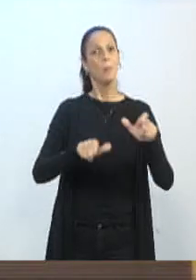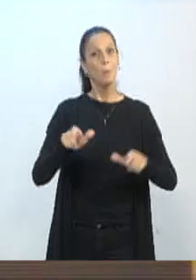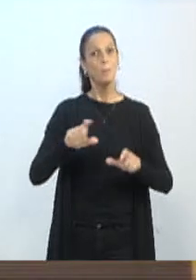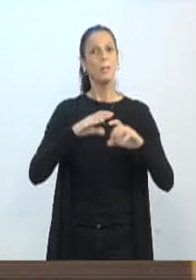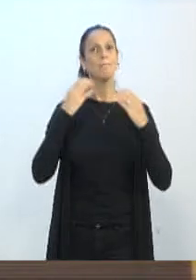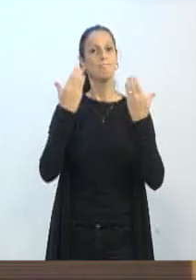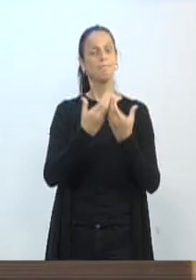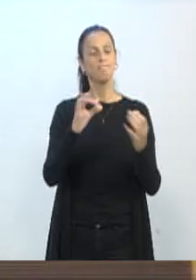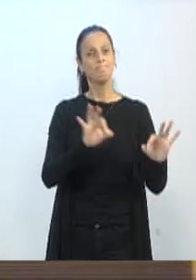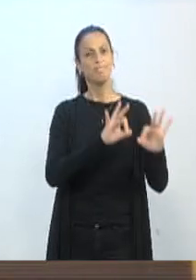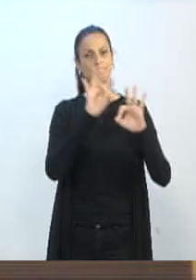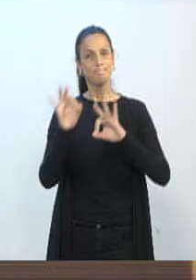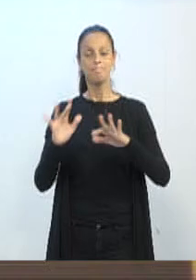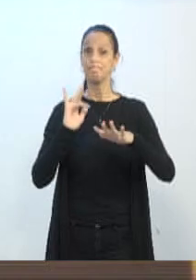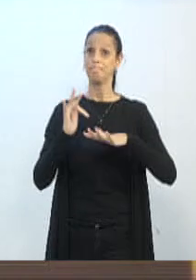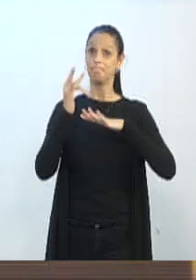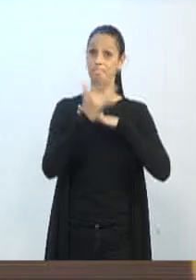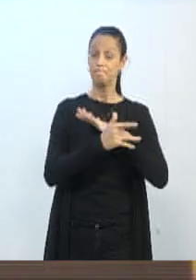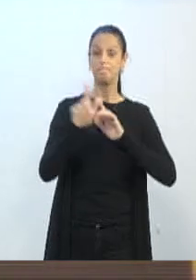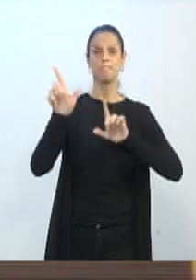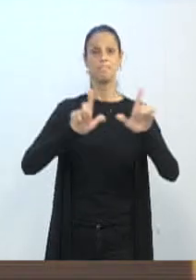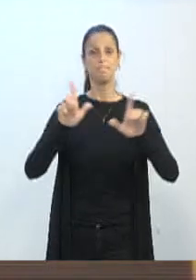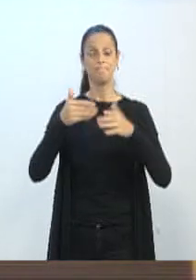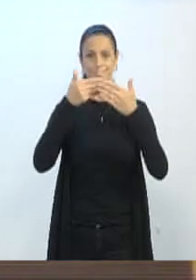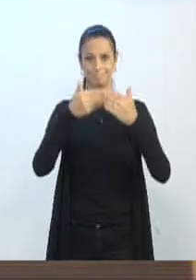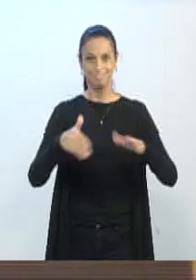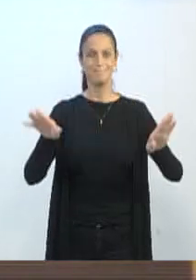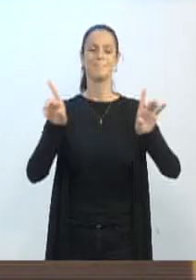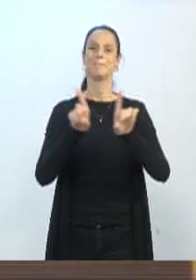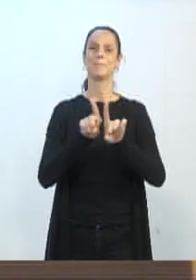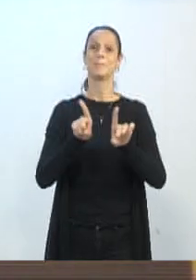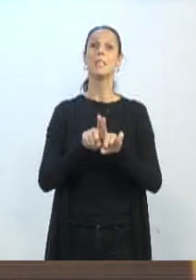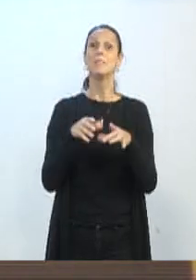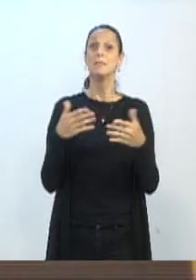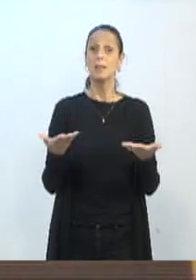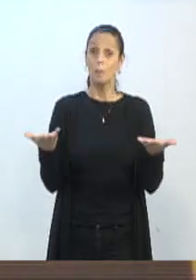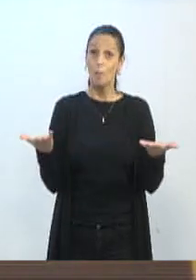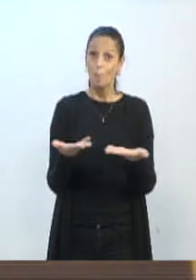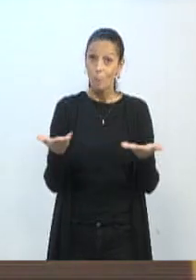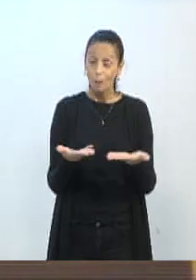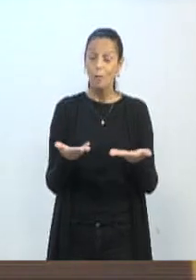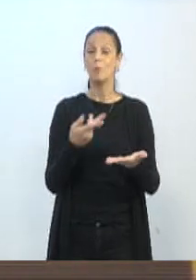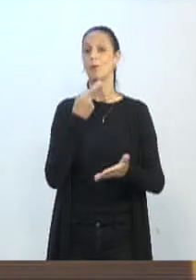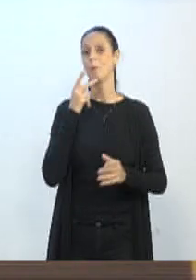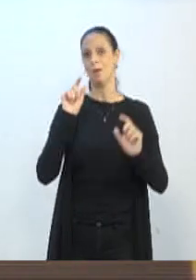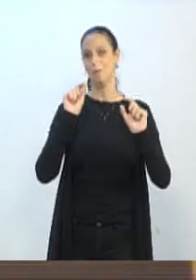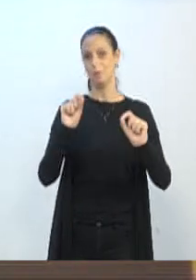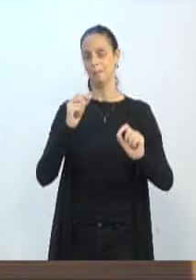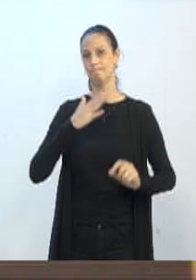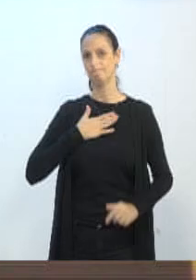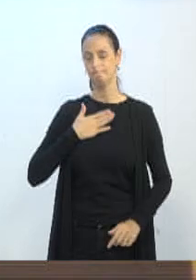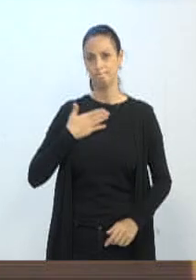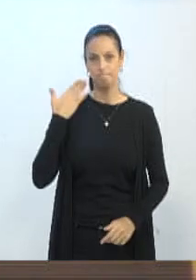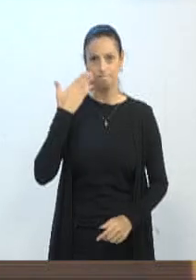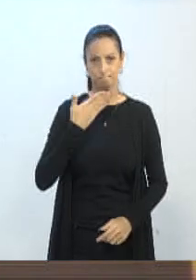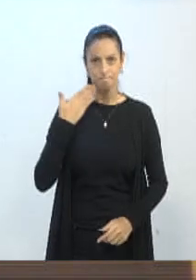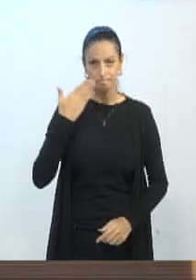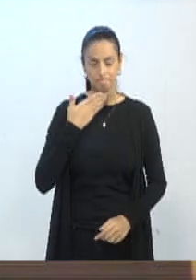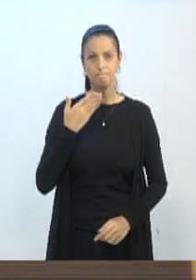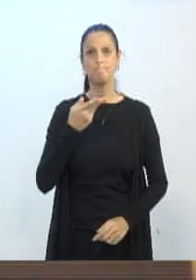das redes sociais tvi-ltv aberta bom trago aqui no meu pronunciamento